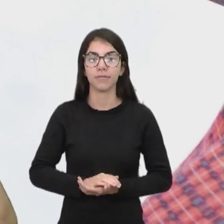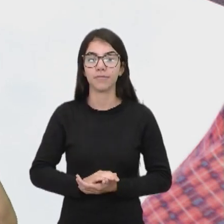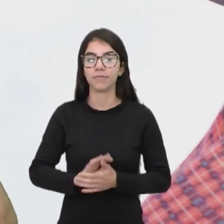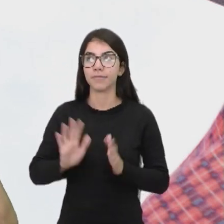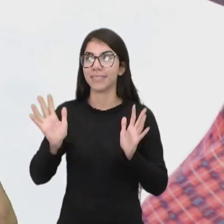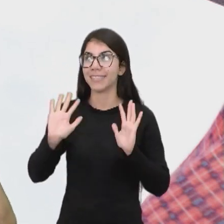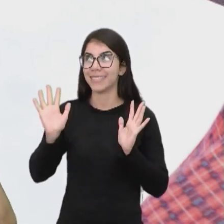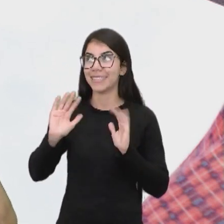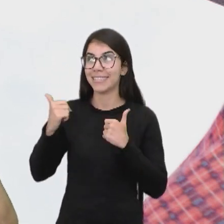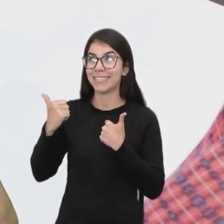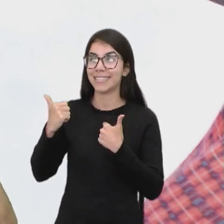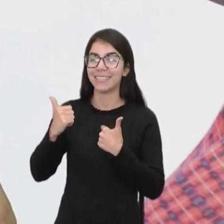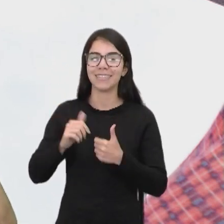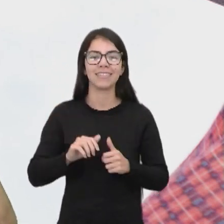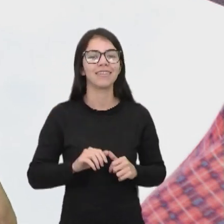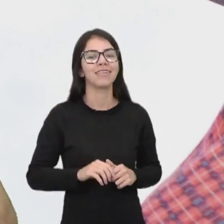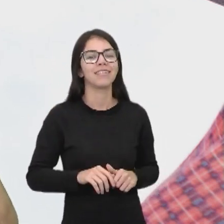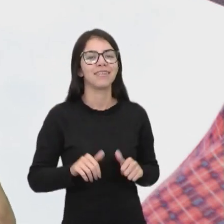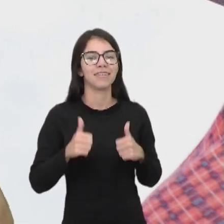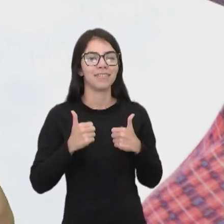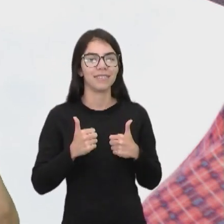pra galera, aí...